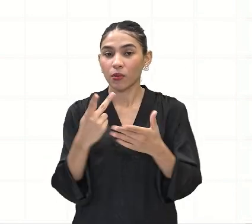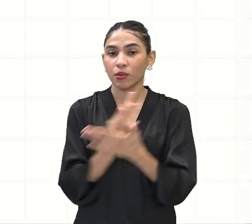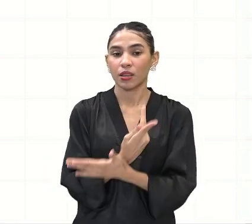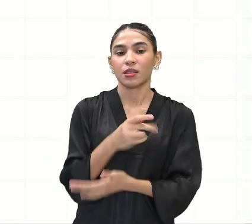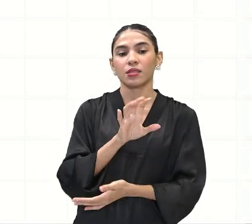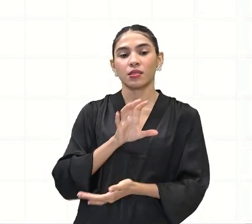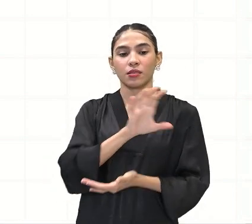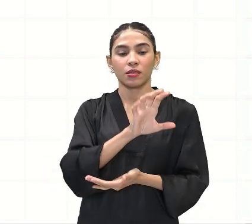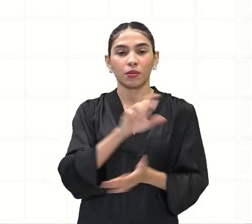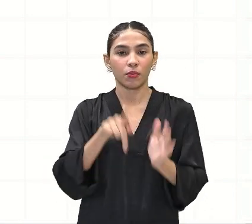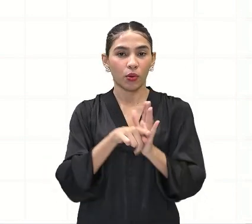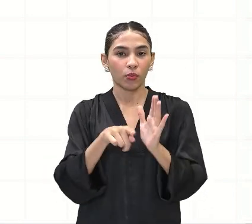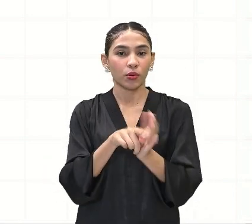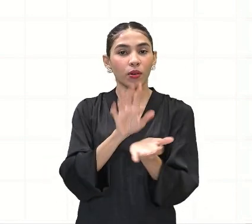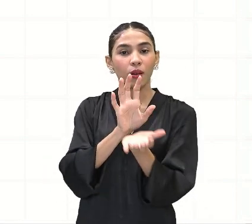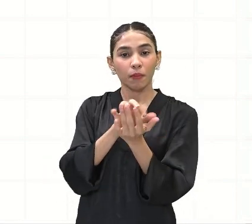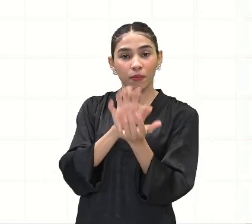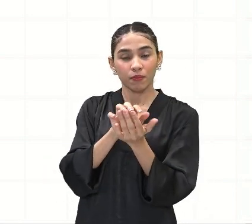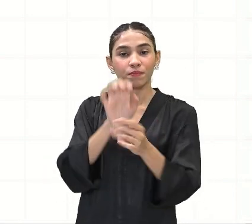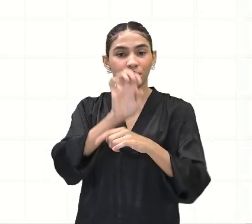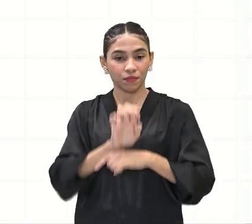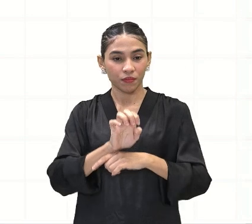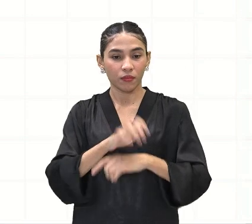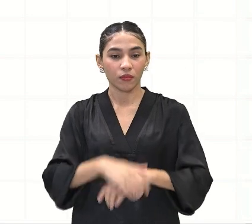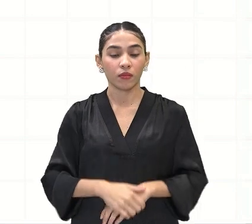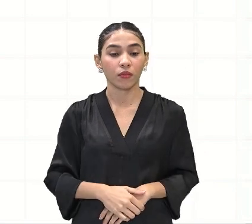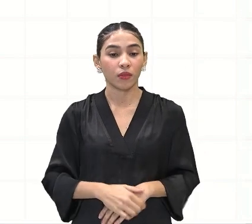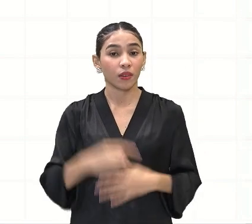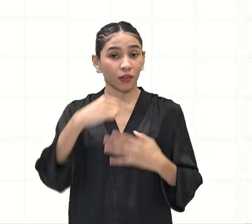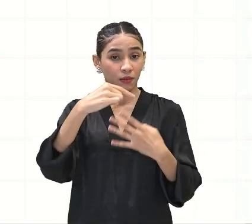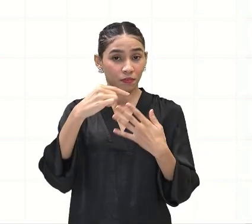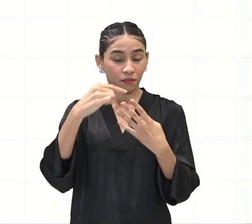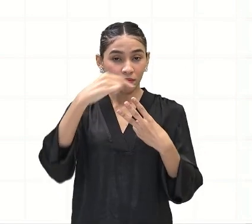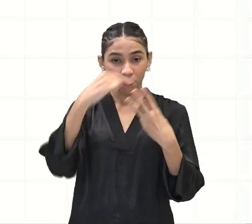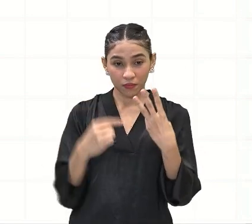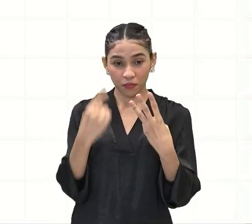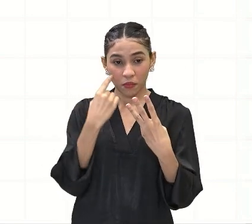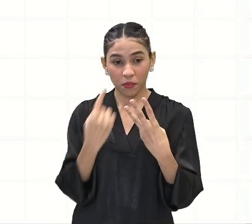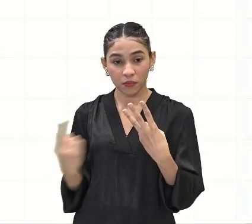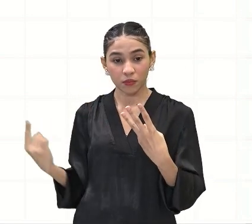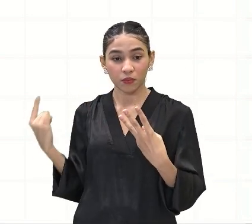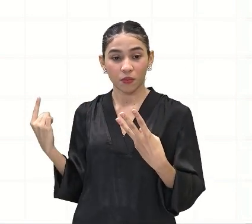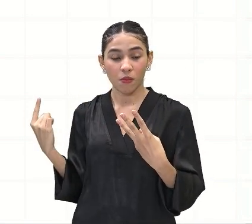região de Pernambuco. Né? Esses